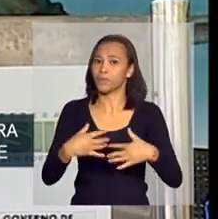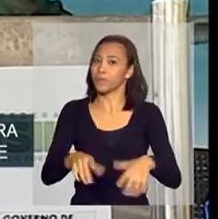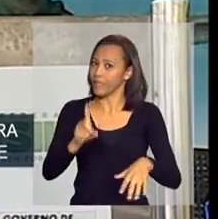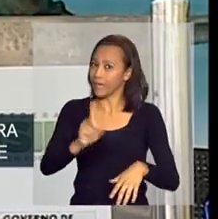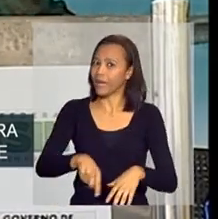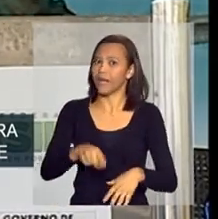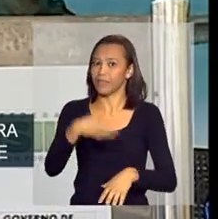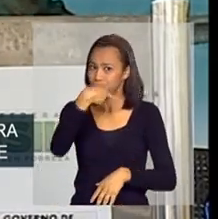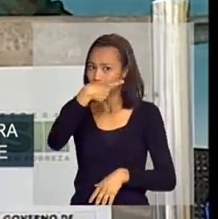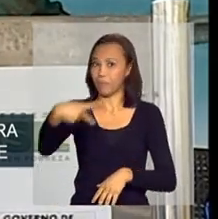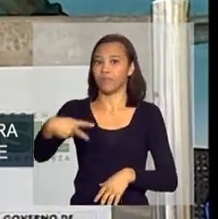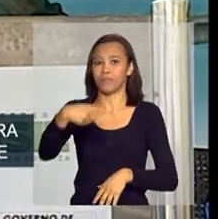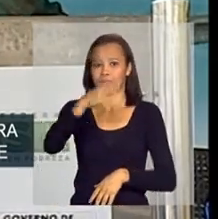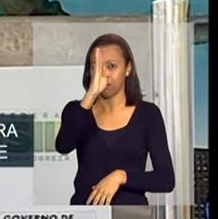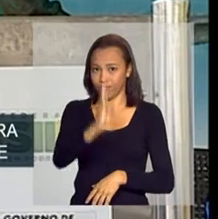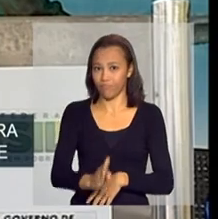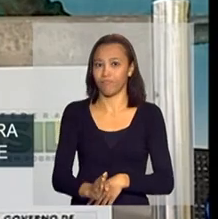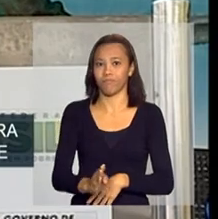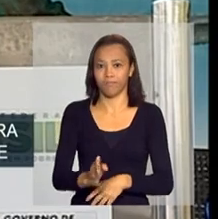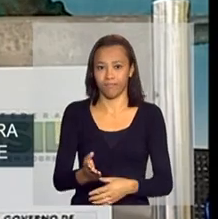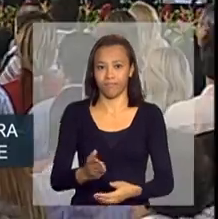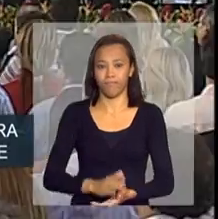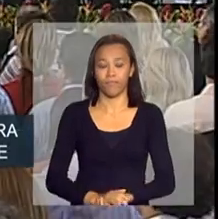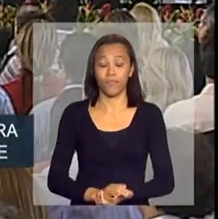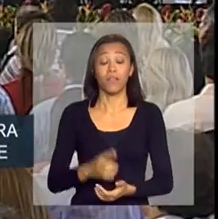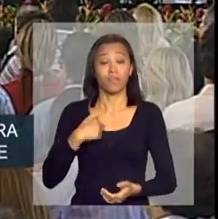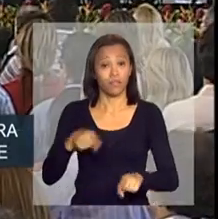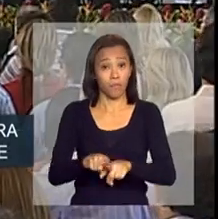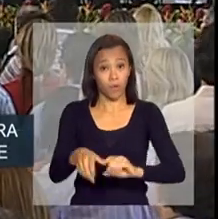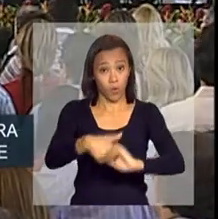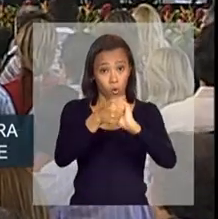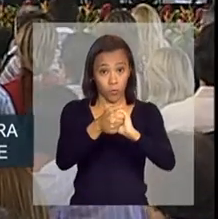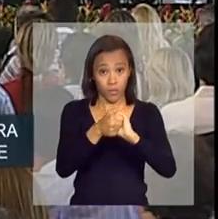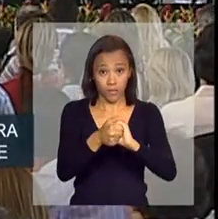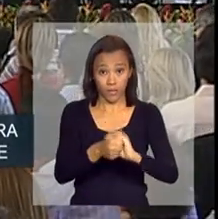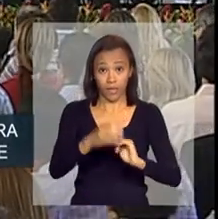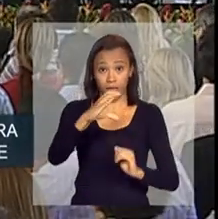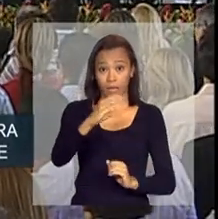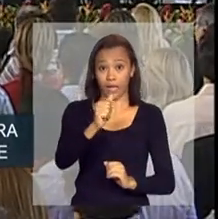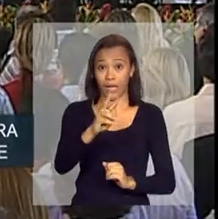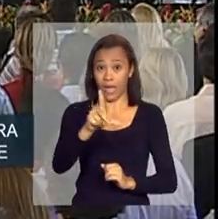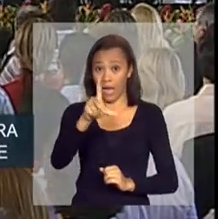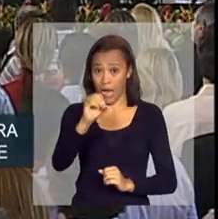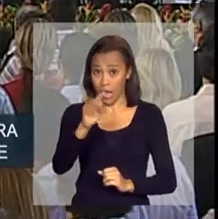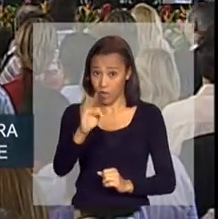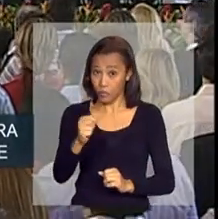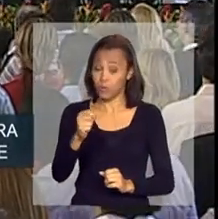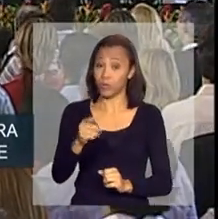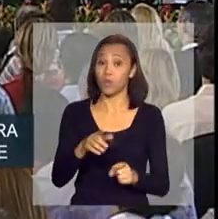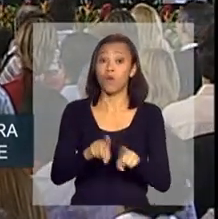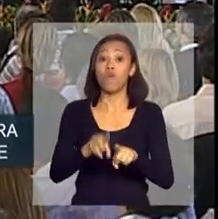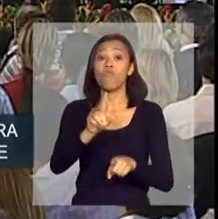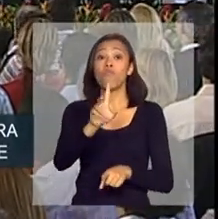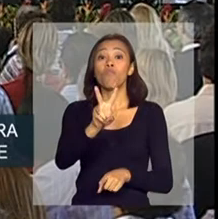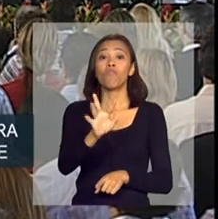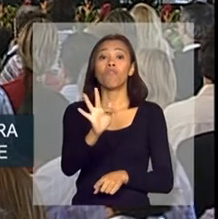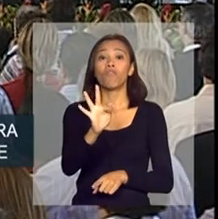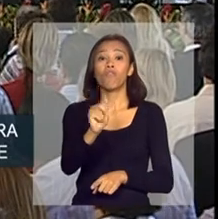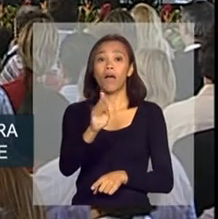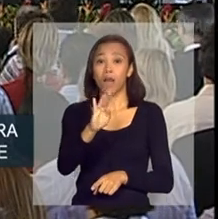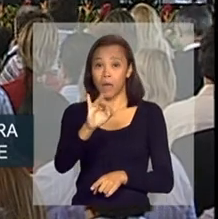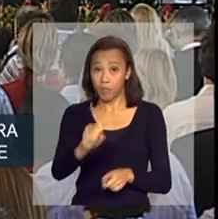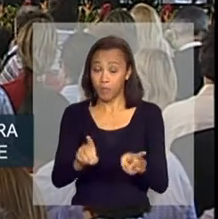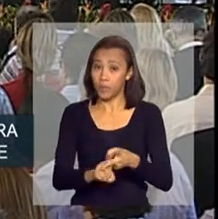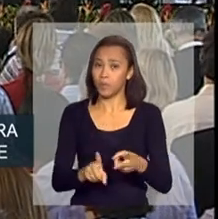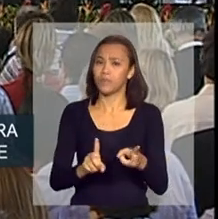ser presidenta da República. Cumprimentar Antônio Carlos Valadares Filho, o Fábio Reis, o